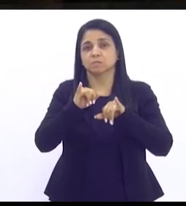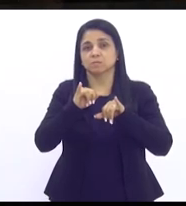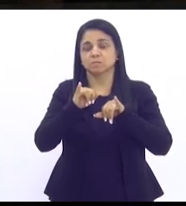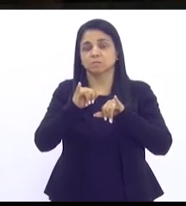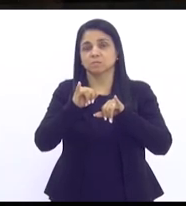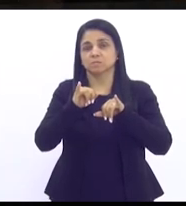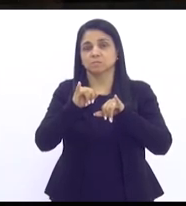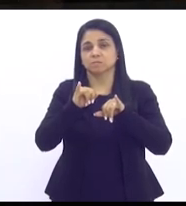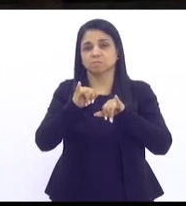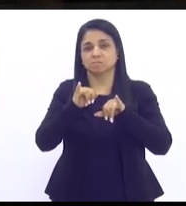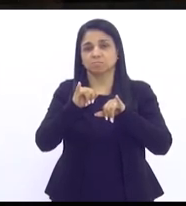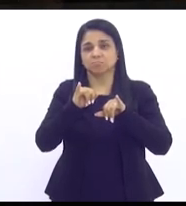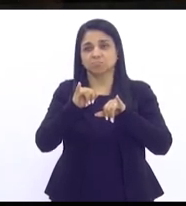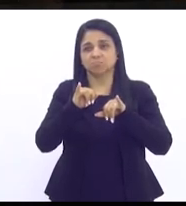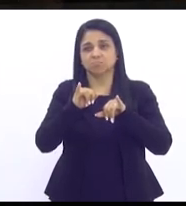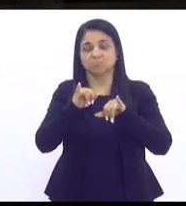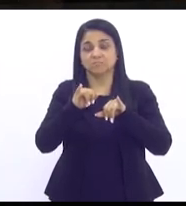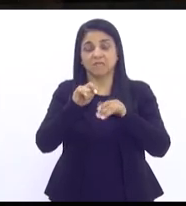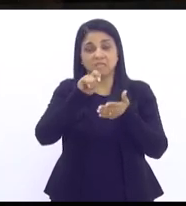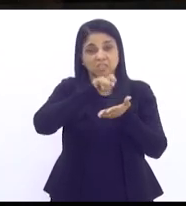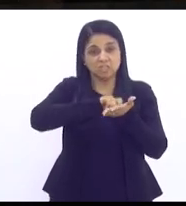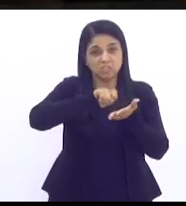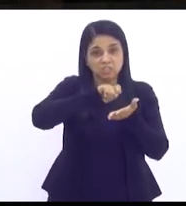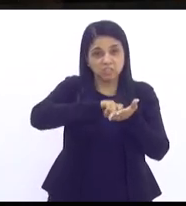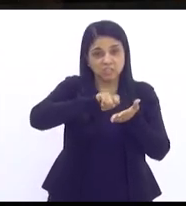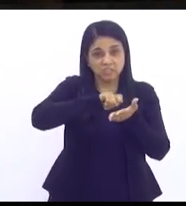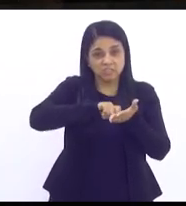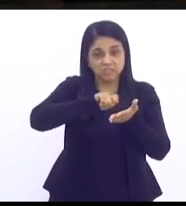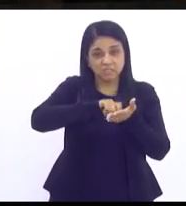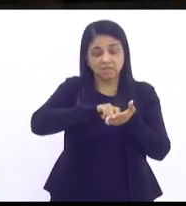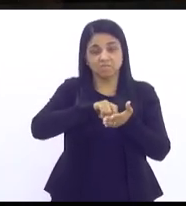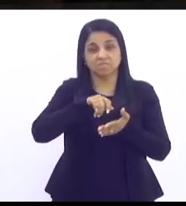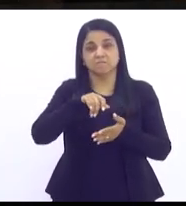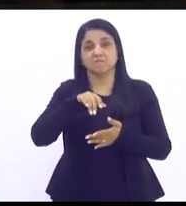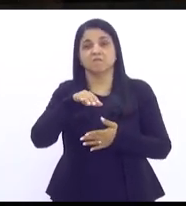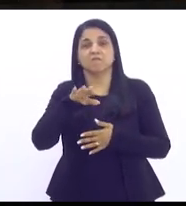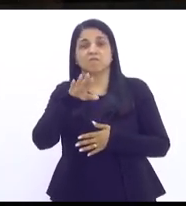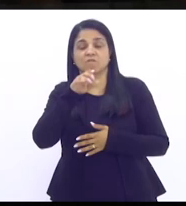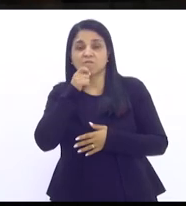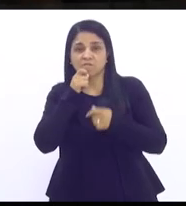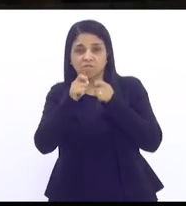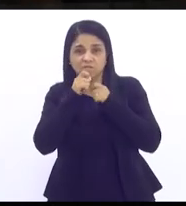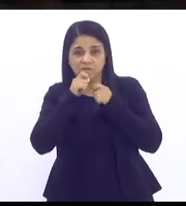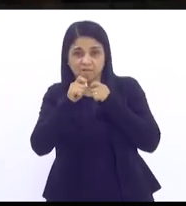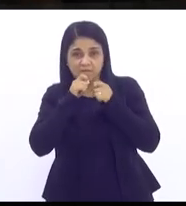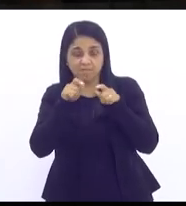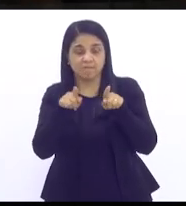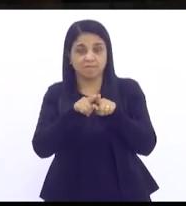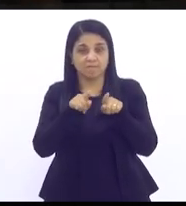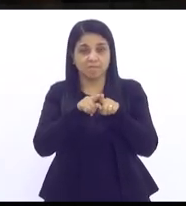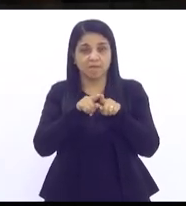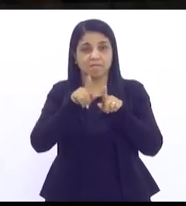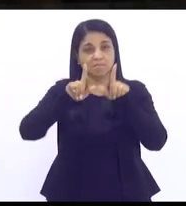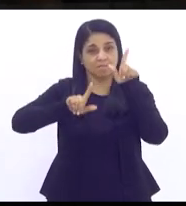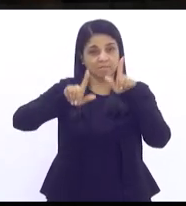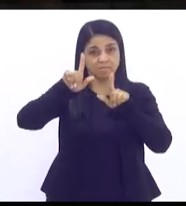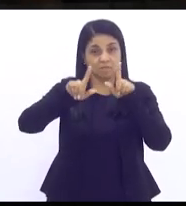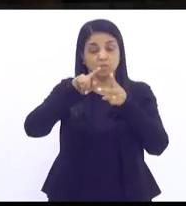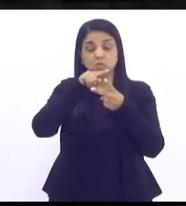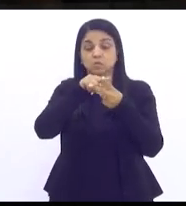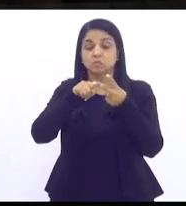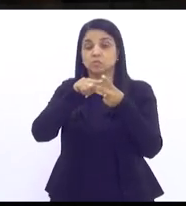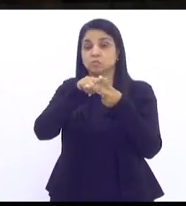mídia escrita, falada e televisada. E quais foram as duas